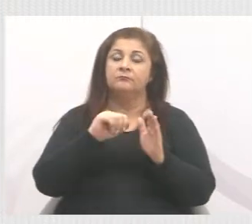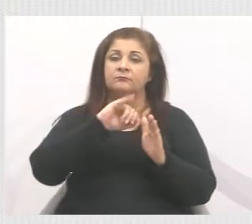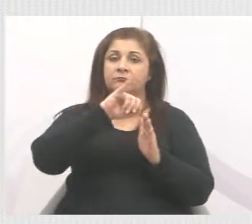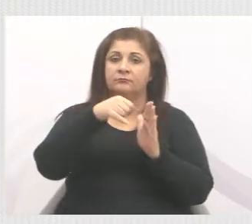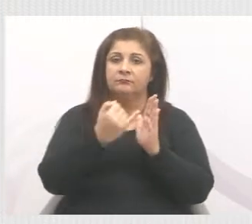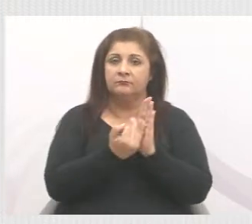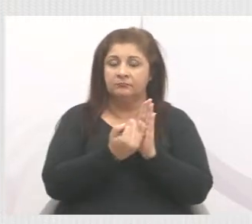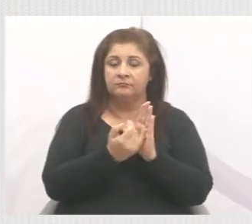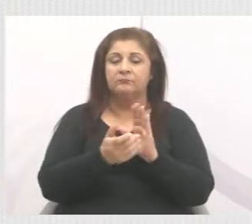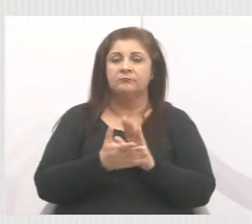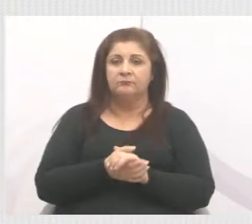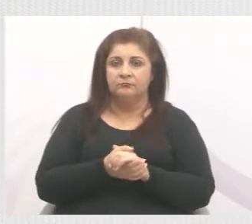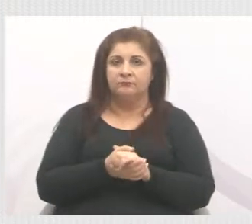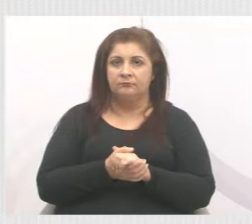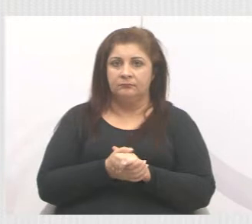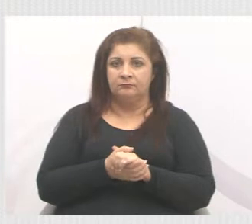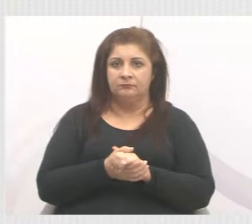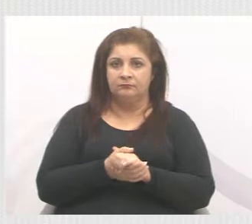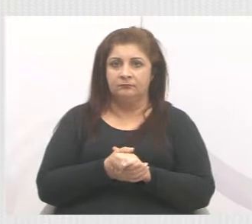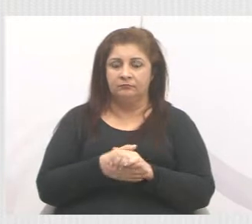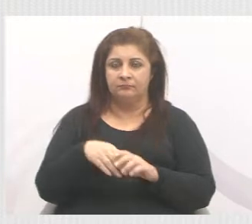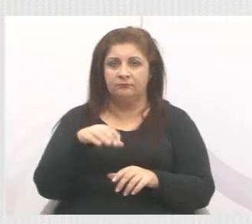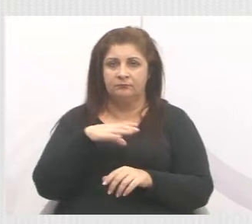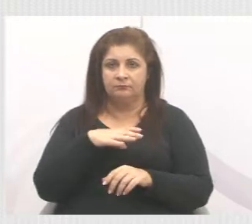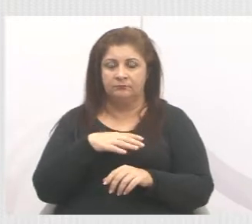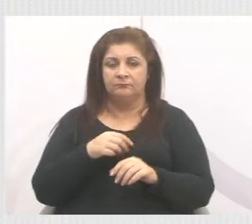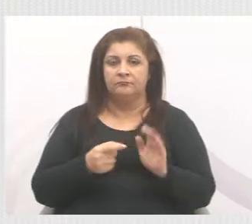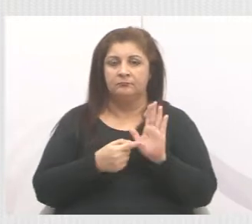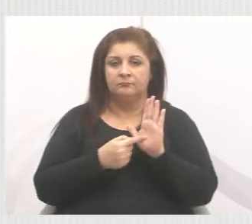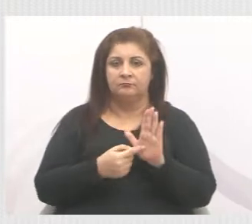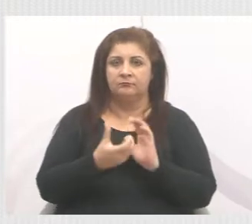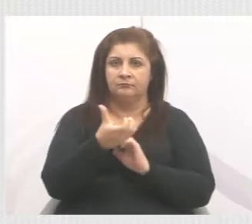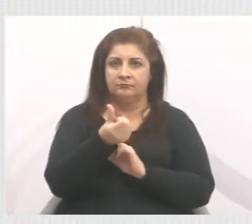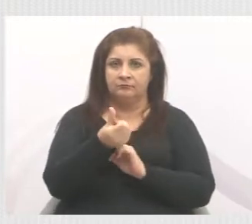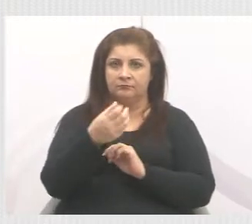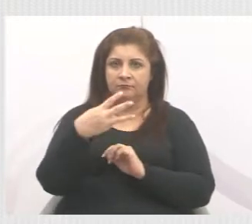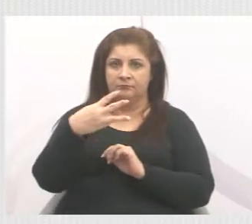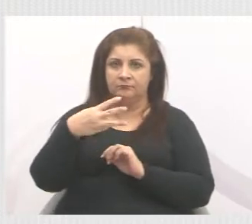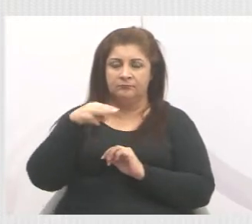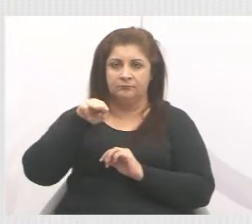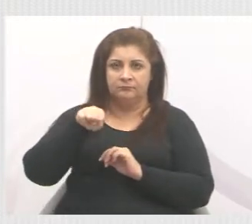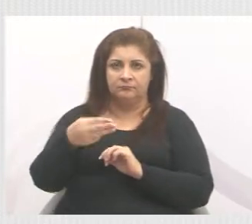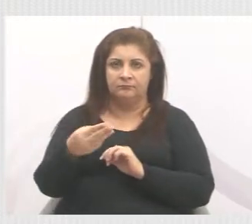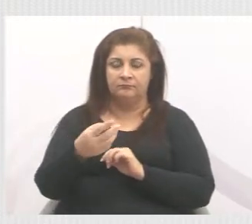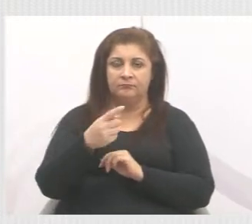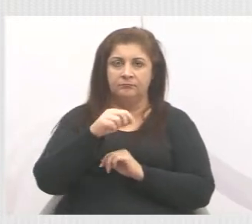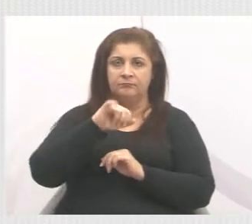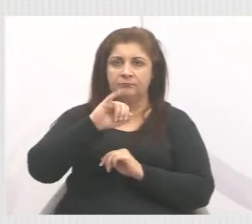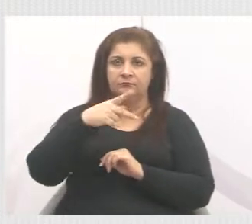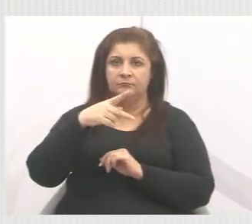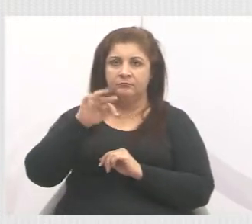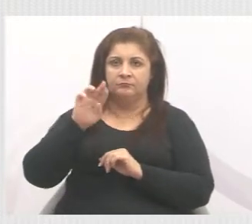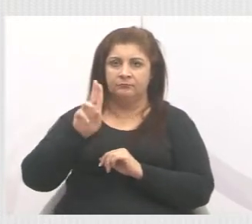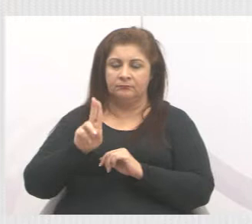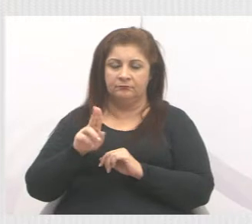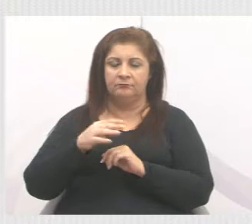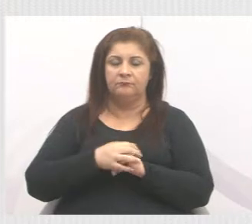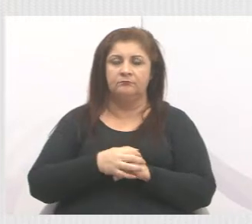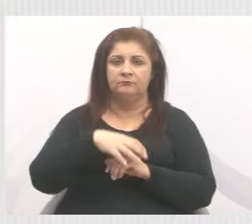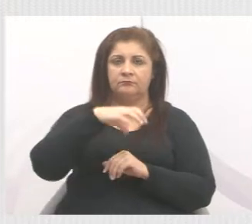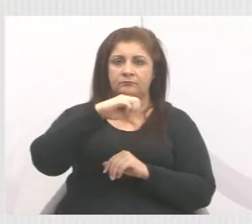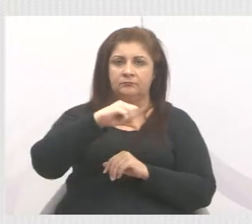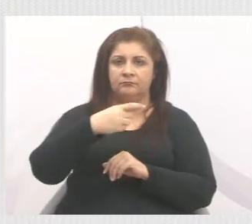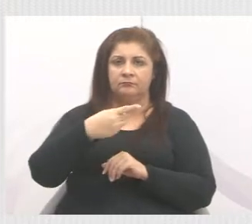e contribuições locais. A gente destaca aqui 63 milhões de IPTU e 91